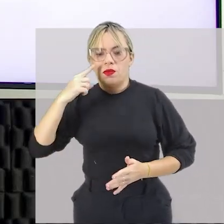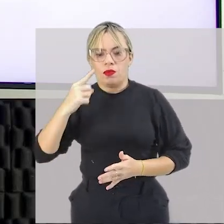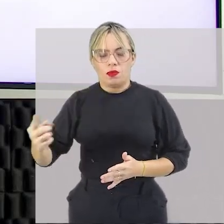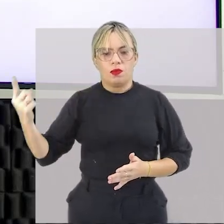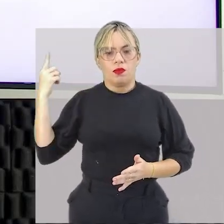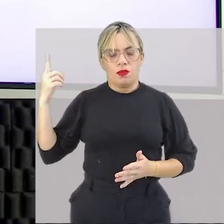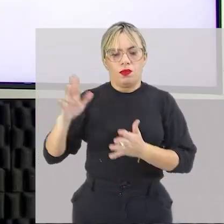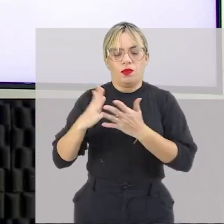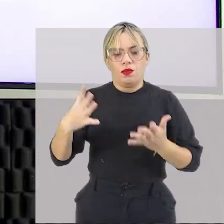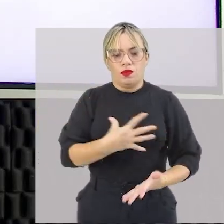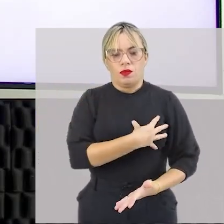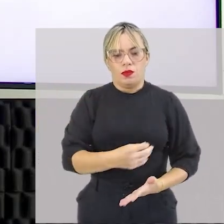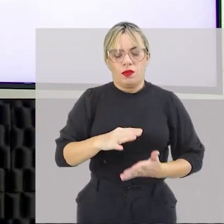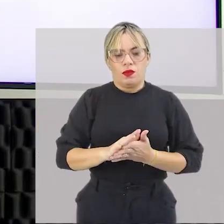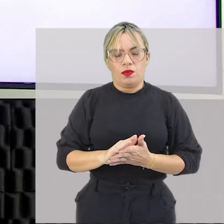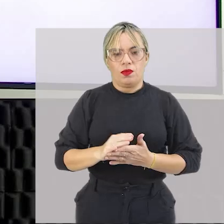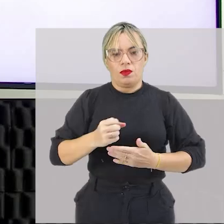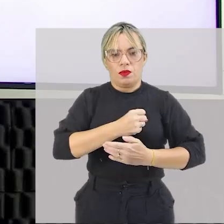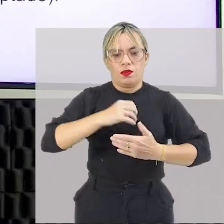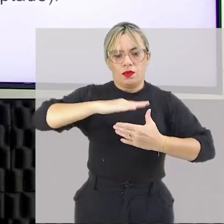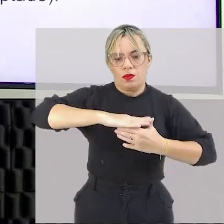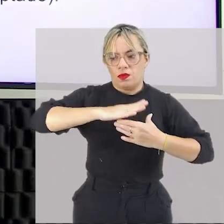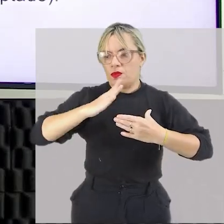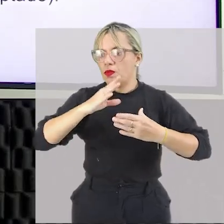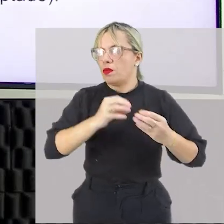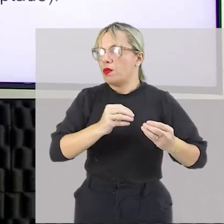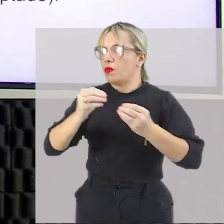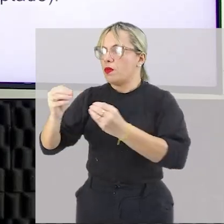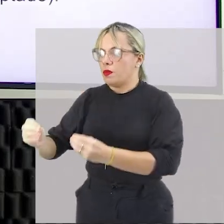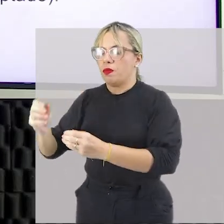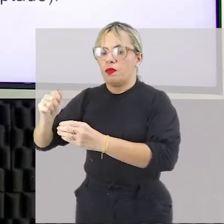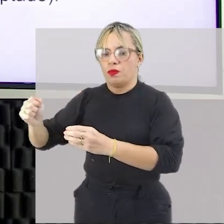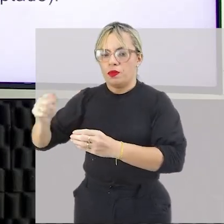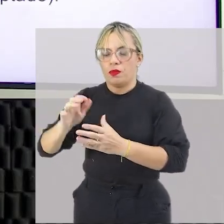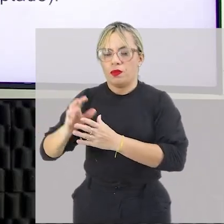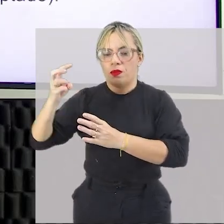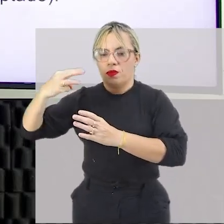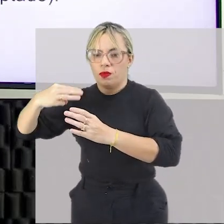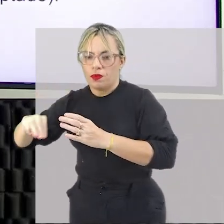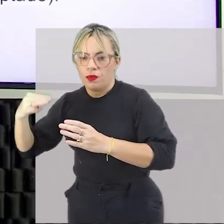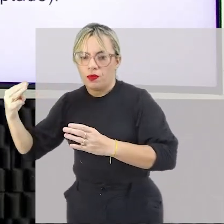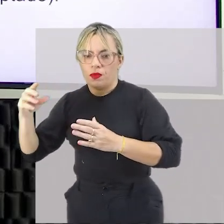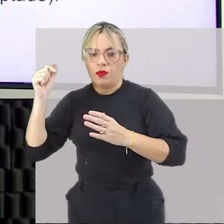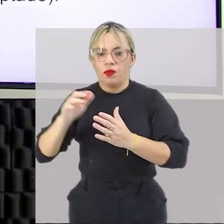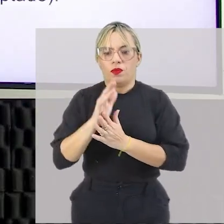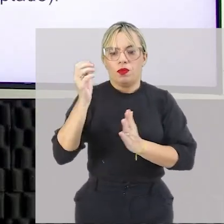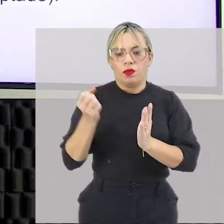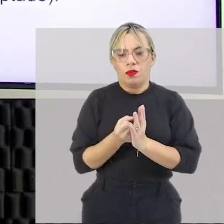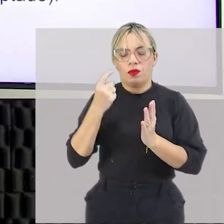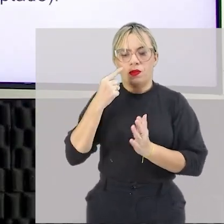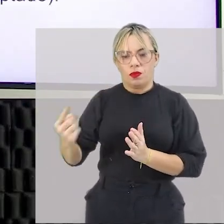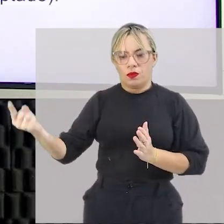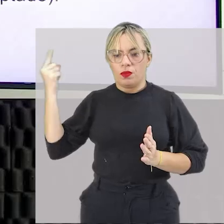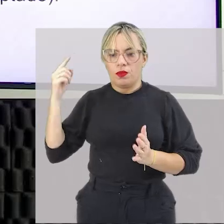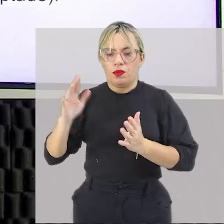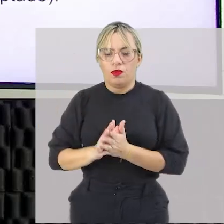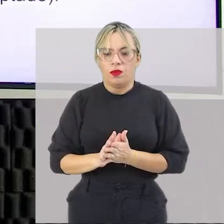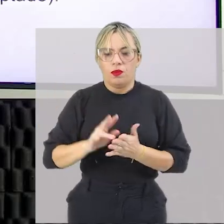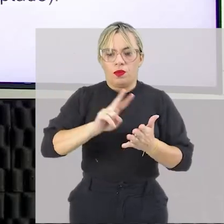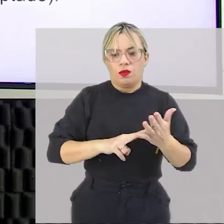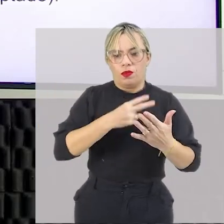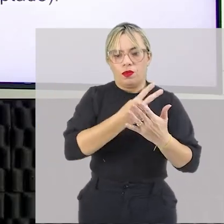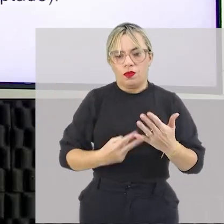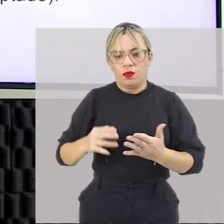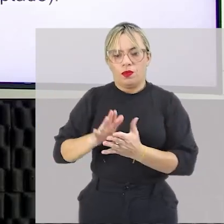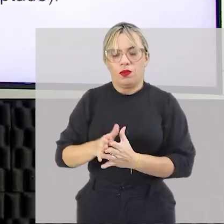os seus filhos em tampas de panela, com signos codificados que traduziam orientações para conseguir uma boa